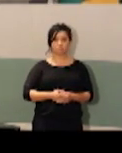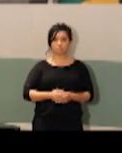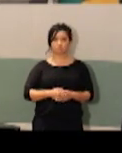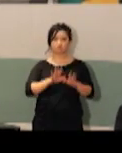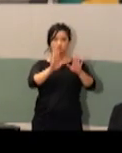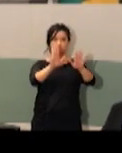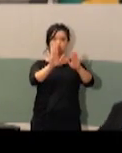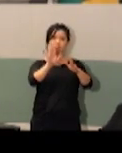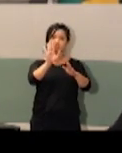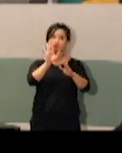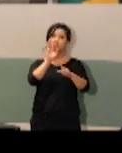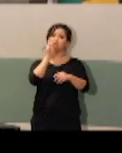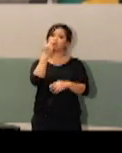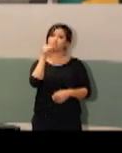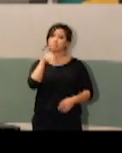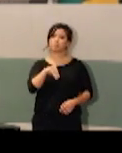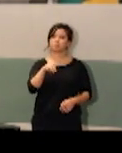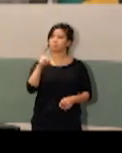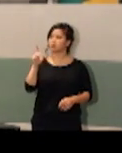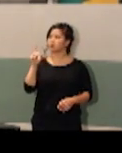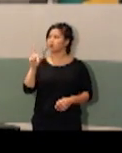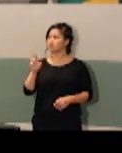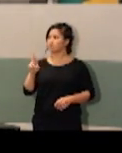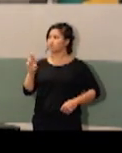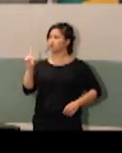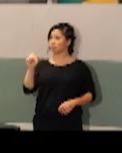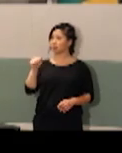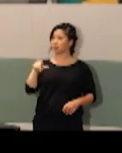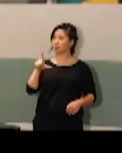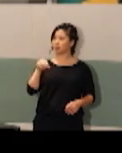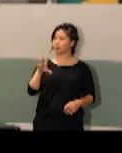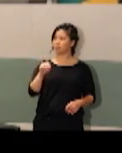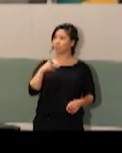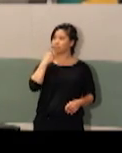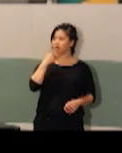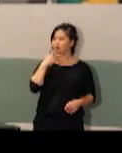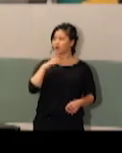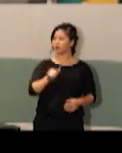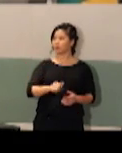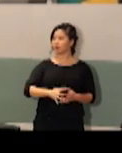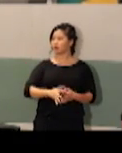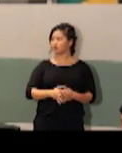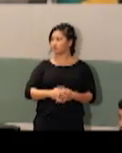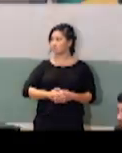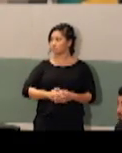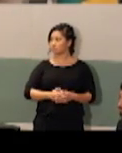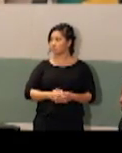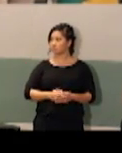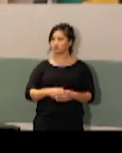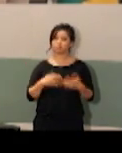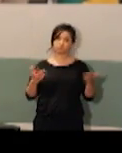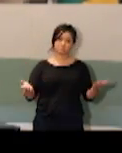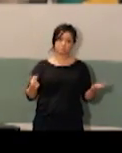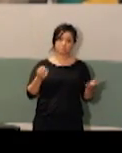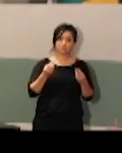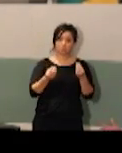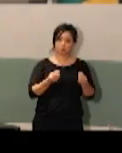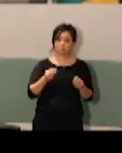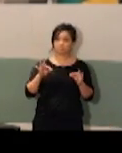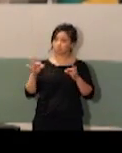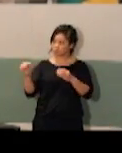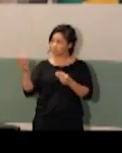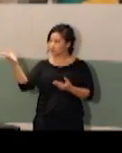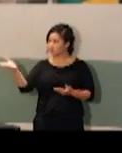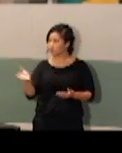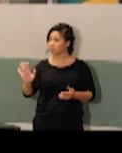licença um minuto. Um minuto, por favor, que o doutor Dalmo vai falar. Só um minuto, por favor. Considerando a manifestação dos